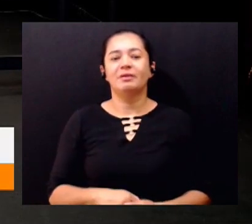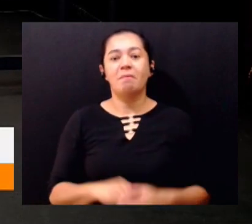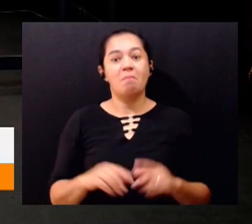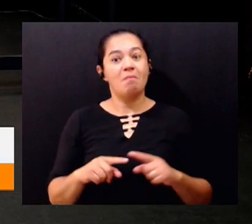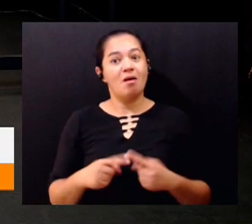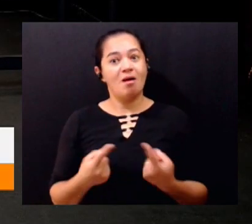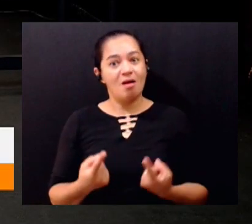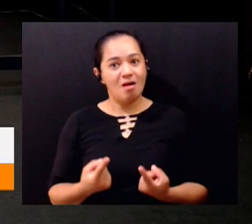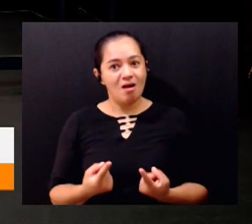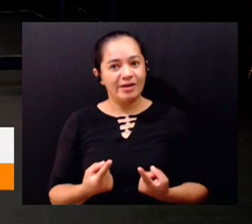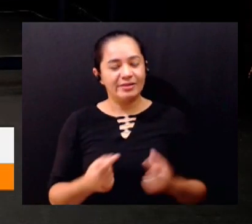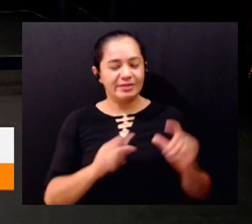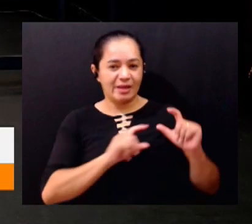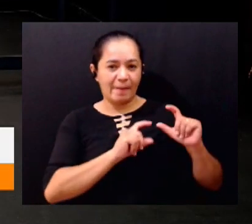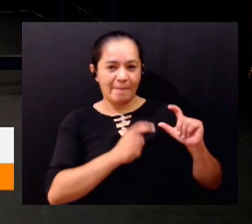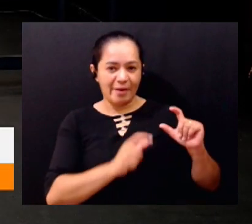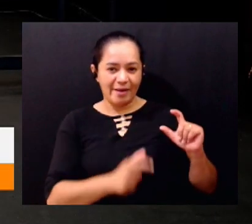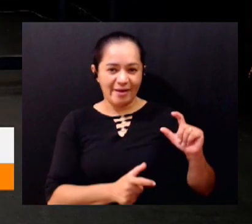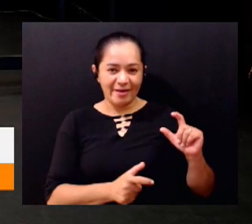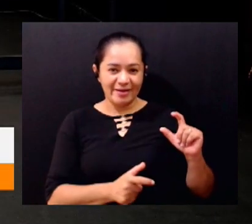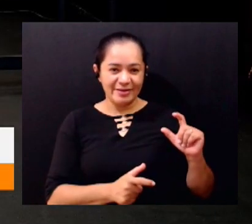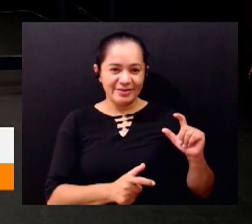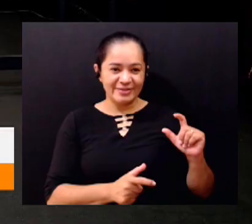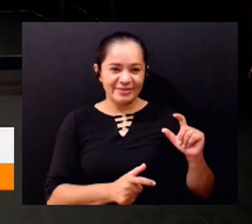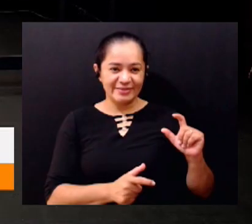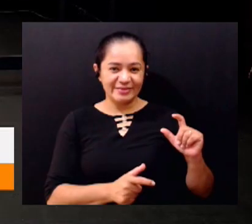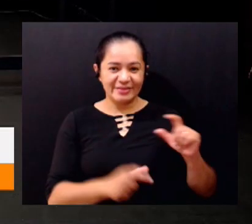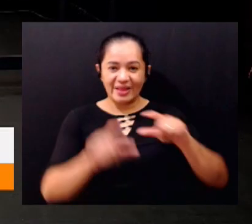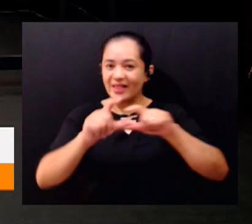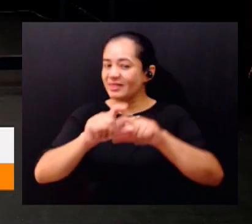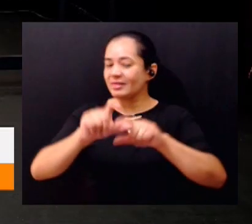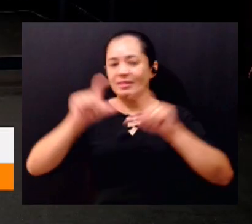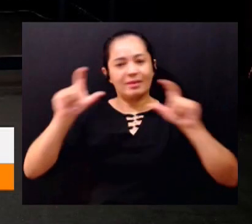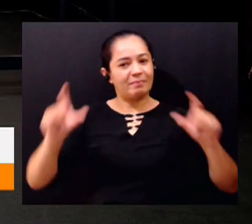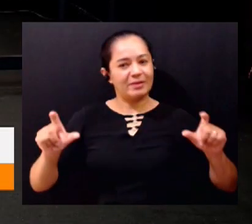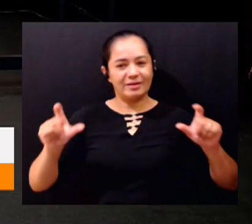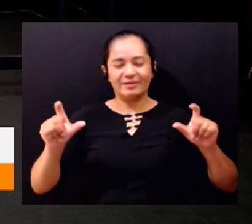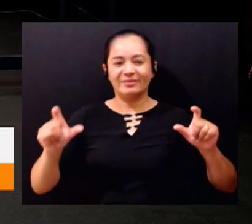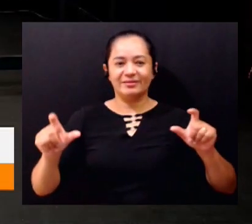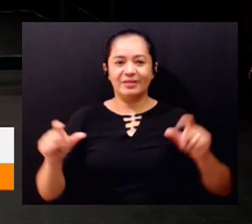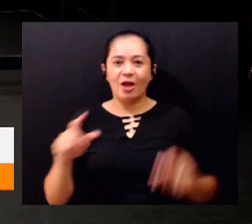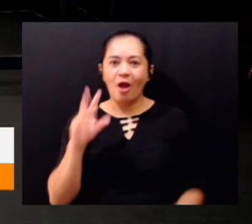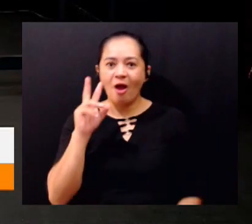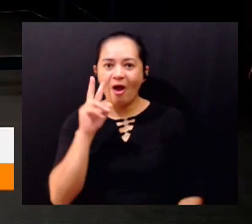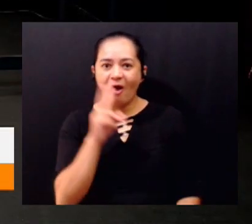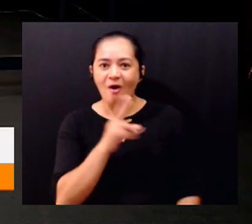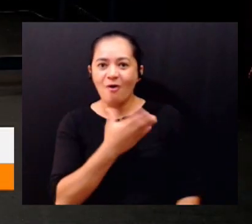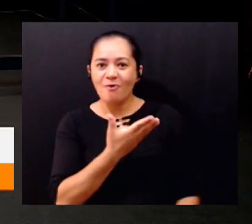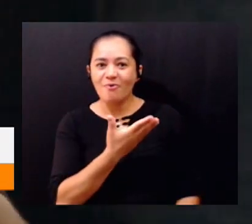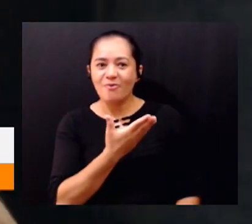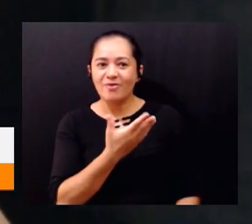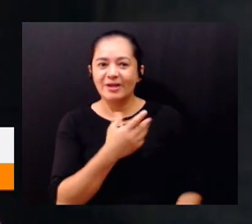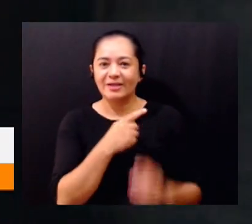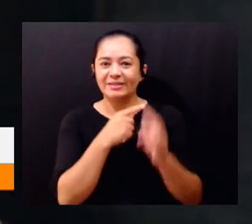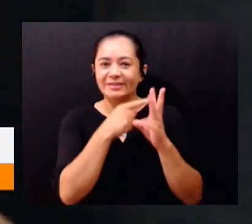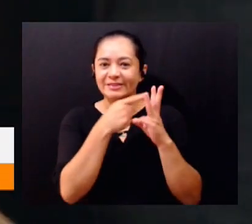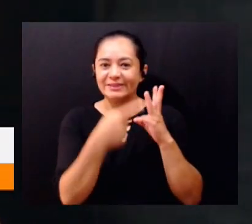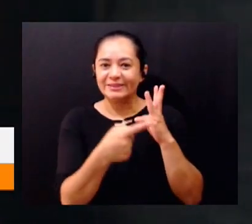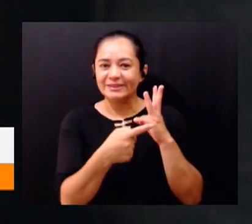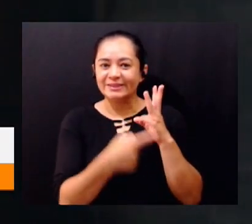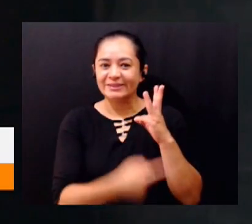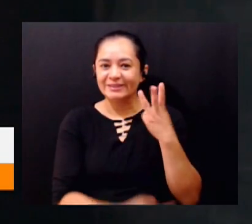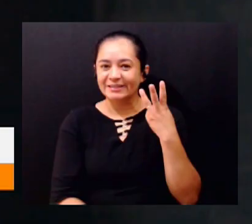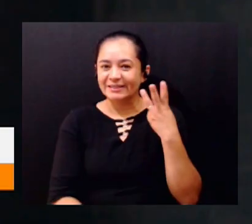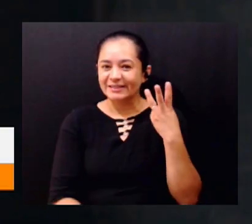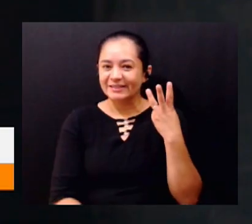do Capitão Sunguinha, eles foram totalmente independentes. Que legal. Aí, ó. Olha aí, Aí que são show. 3 histórias em quadrinhos, né? E